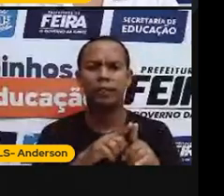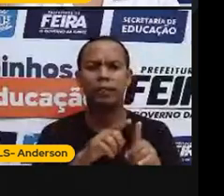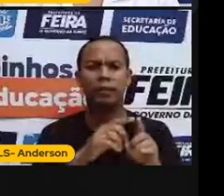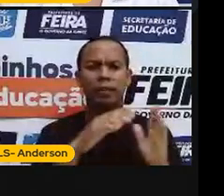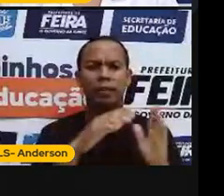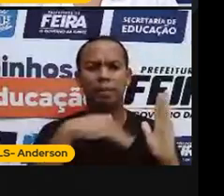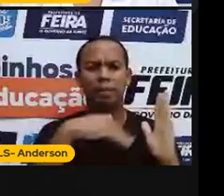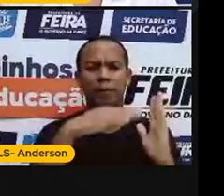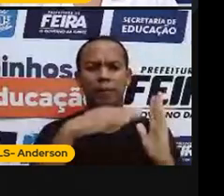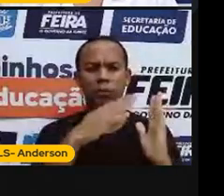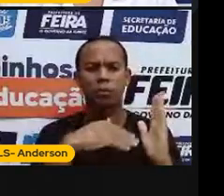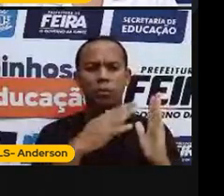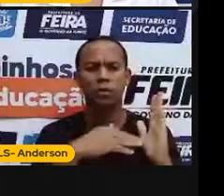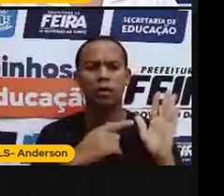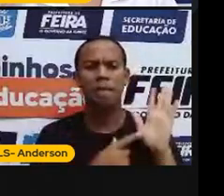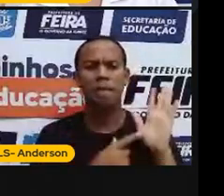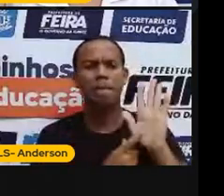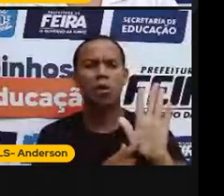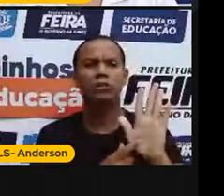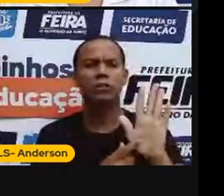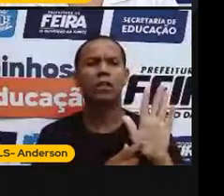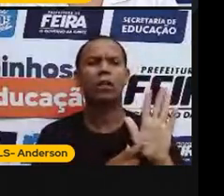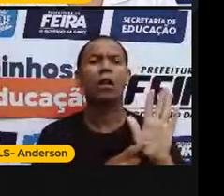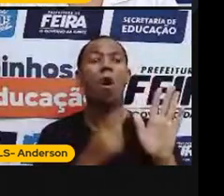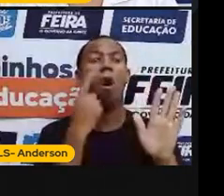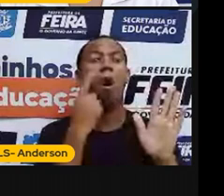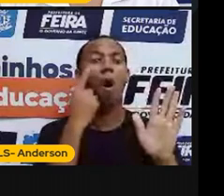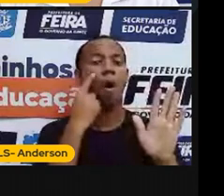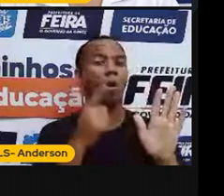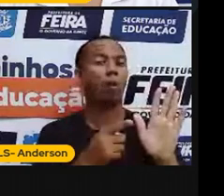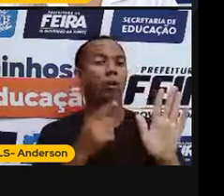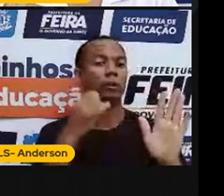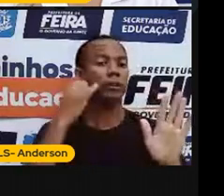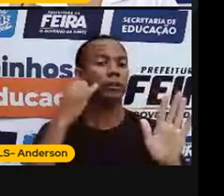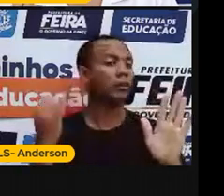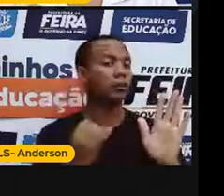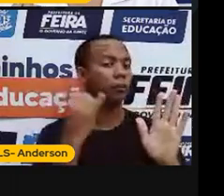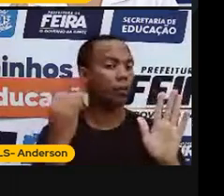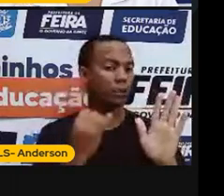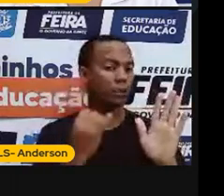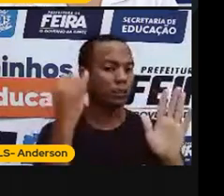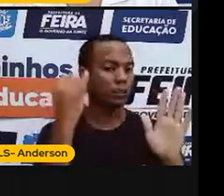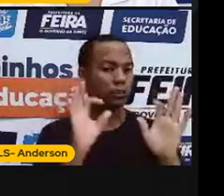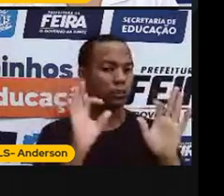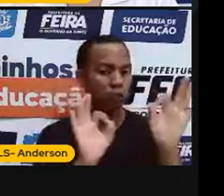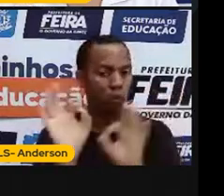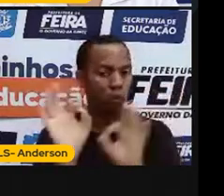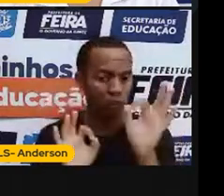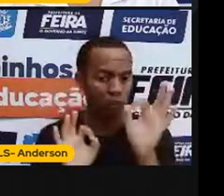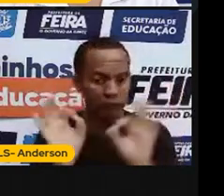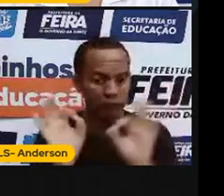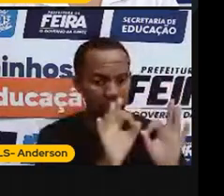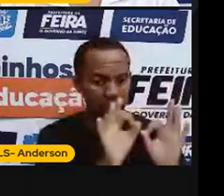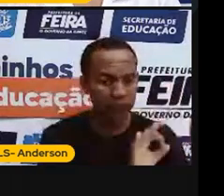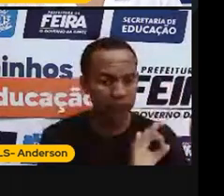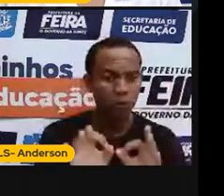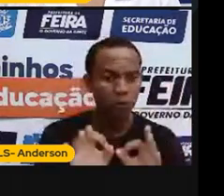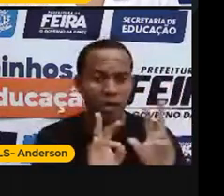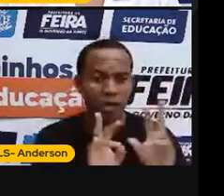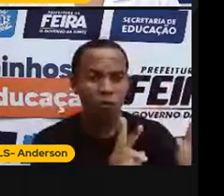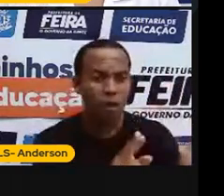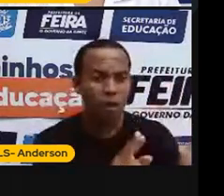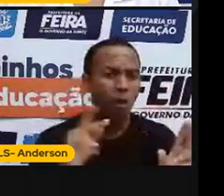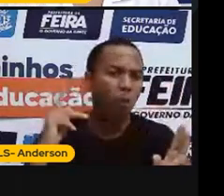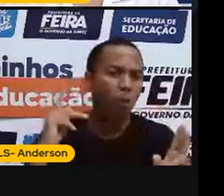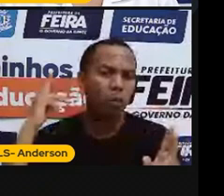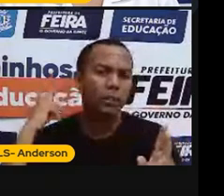mostrar, olha, existe uma hierarquia. Lembra que a Pró falou com vocês sobre organização política? Pronto.